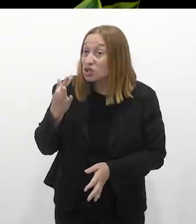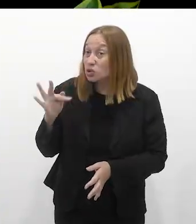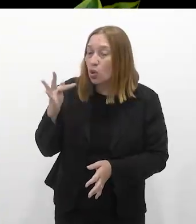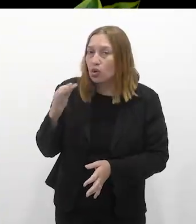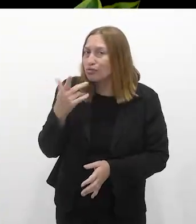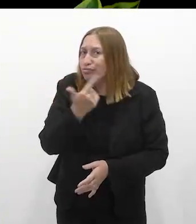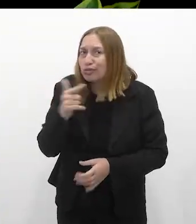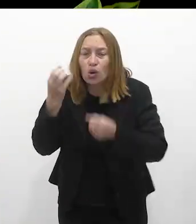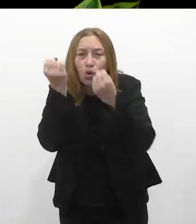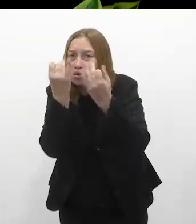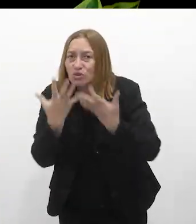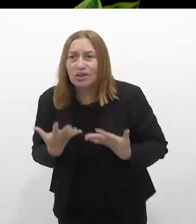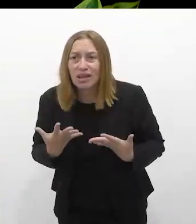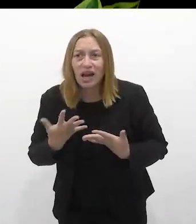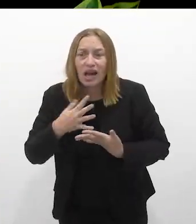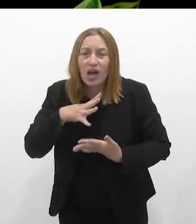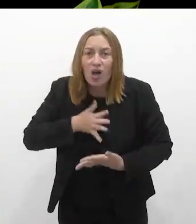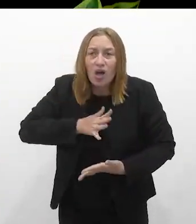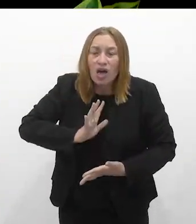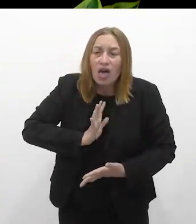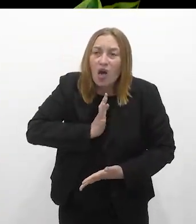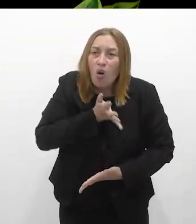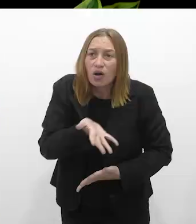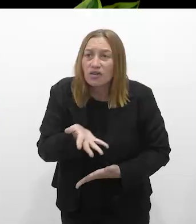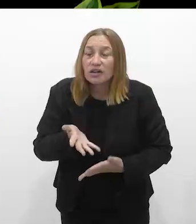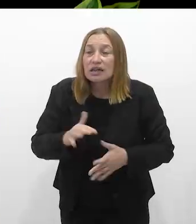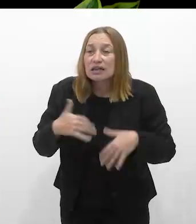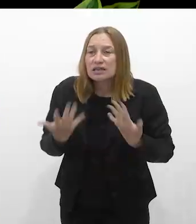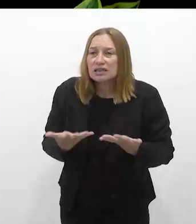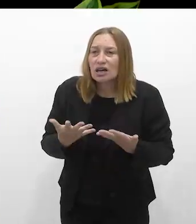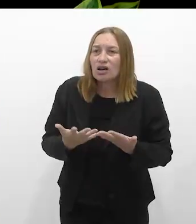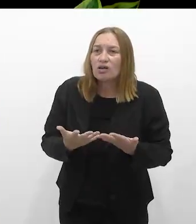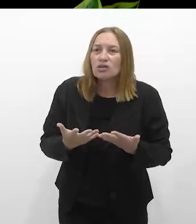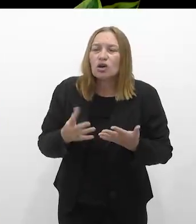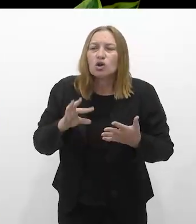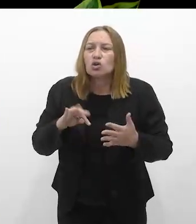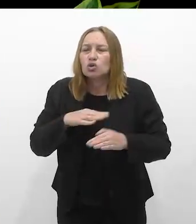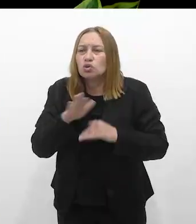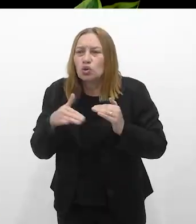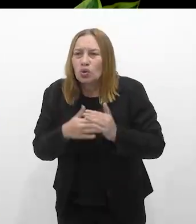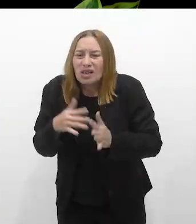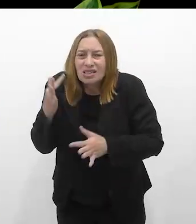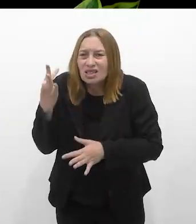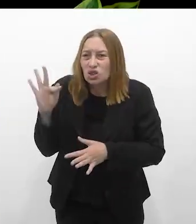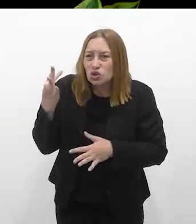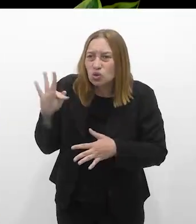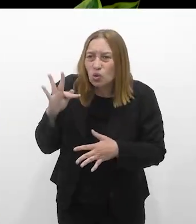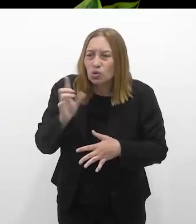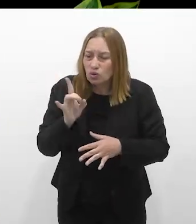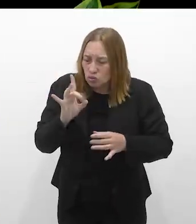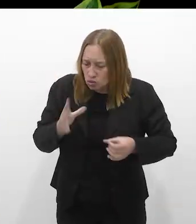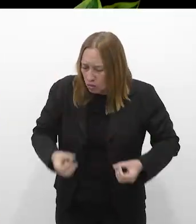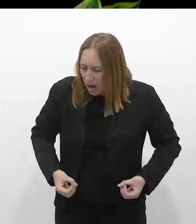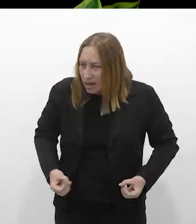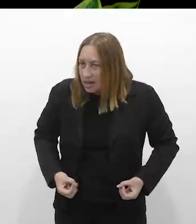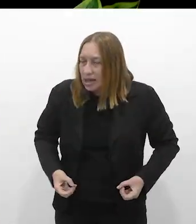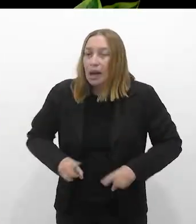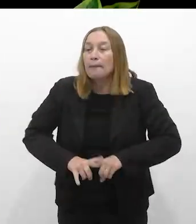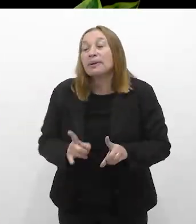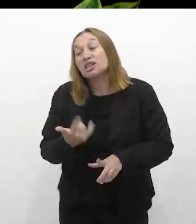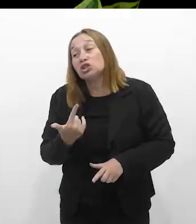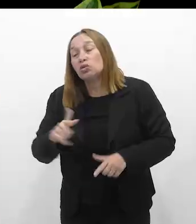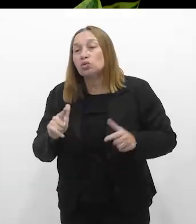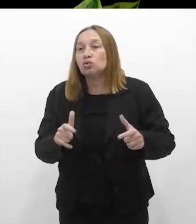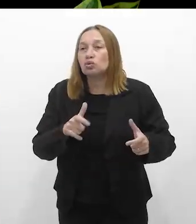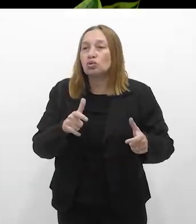que eu não sei nem te explicar, é uma coisa horrível. Então, além de todas essas dores, né, não só aqui, mas como eu